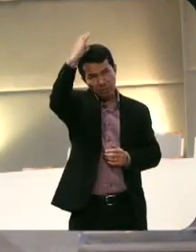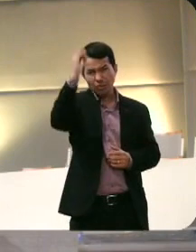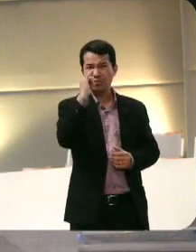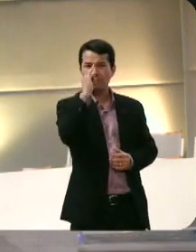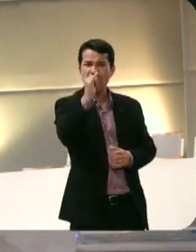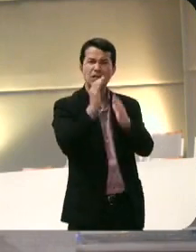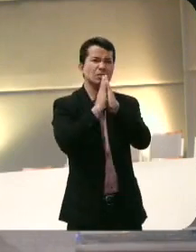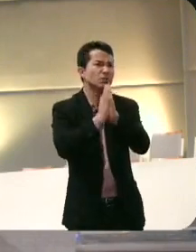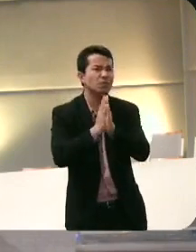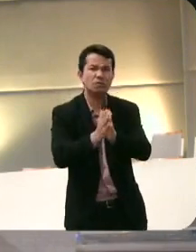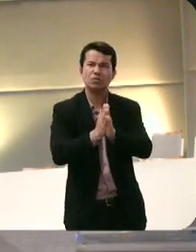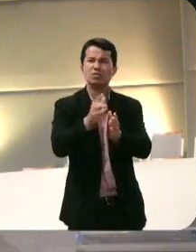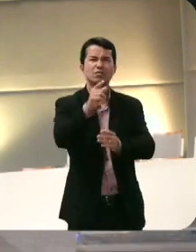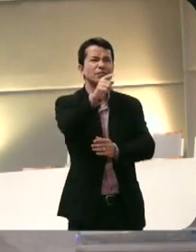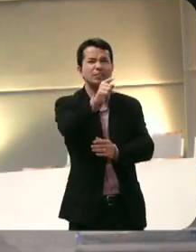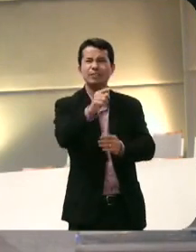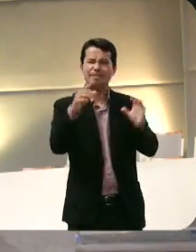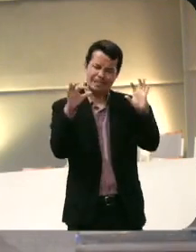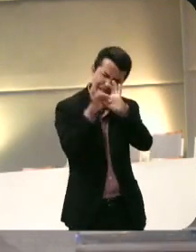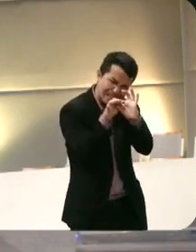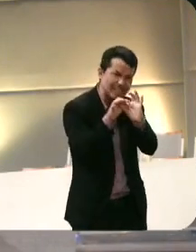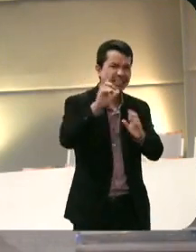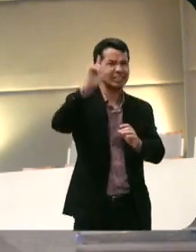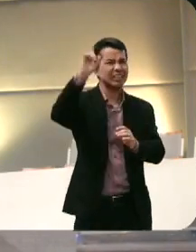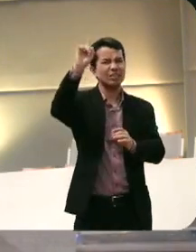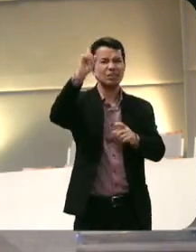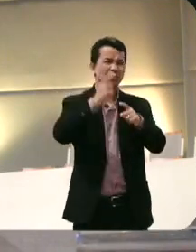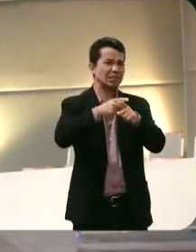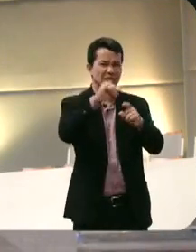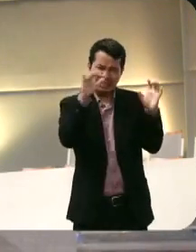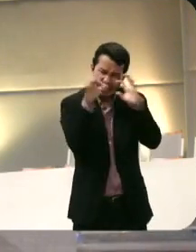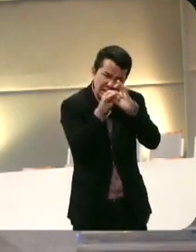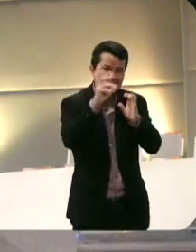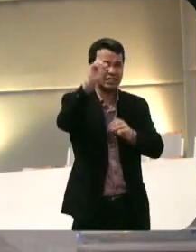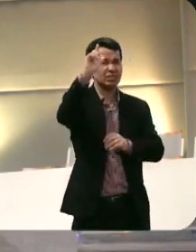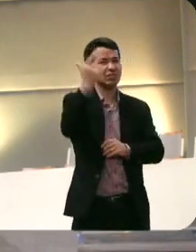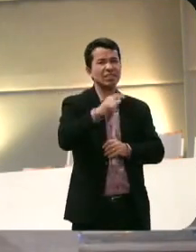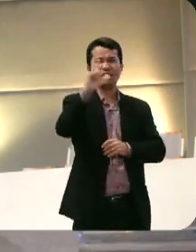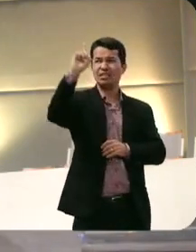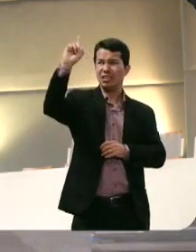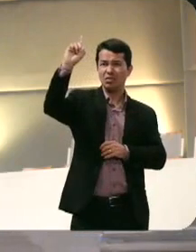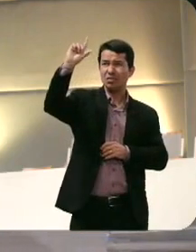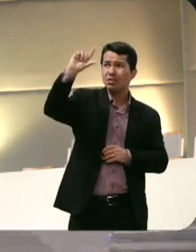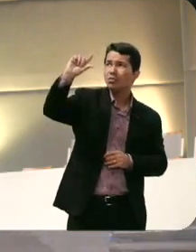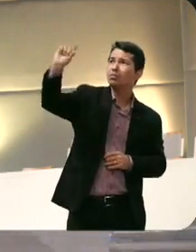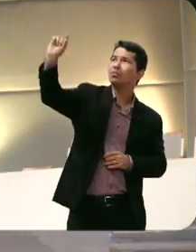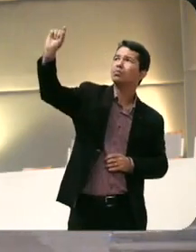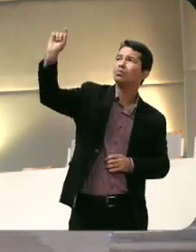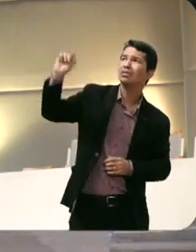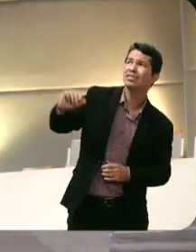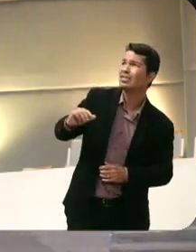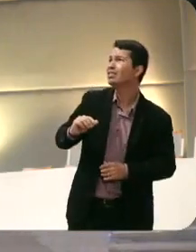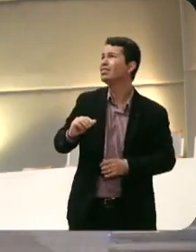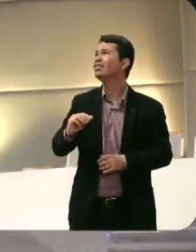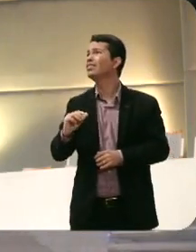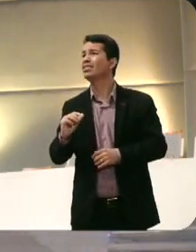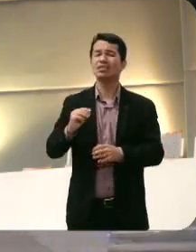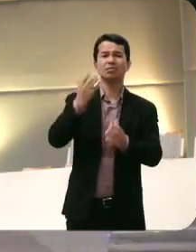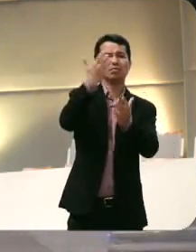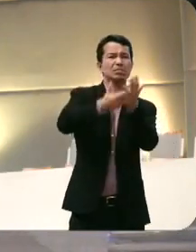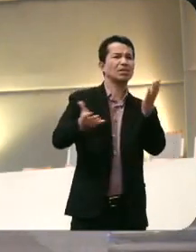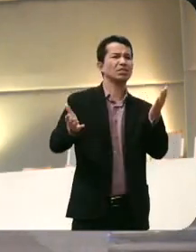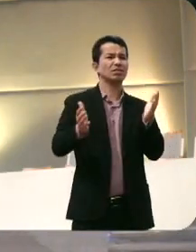a presença perceptível de Deus passar por você. Deus quer restaurar.